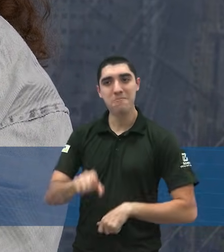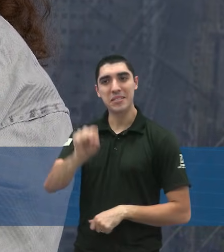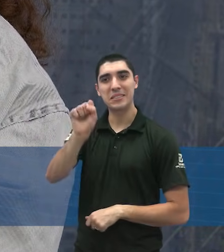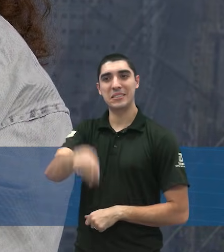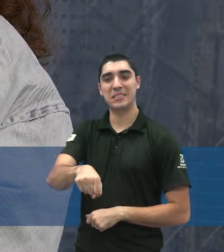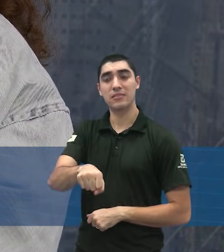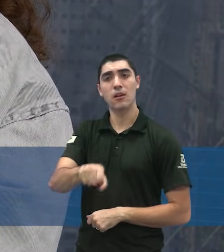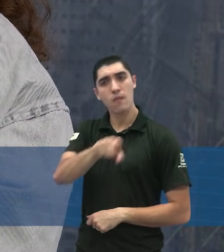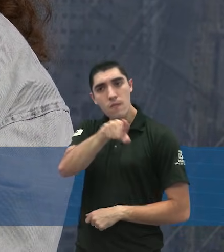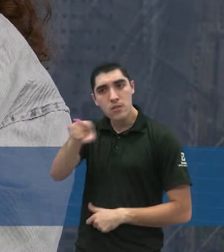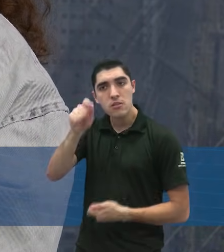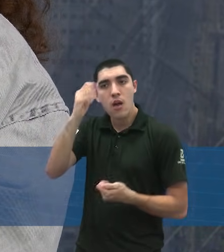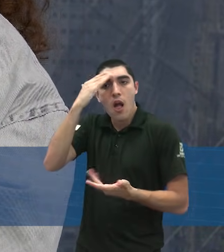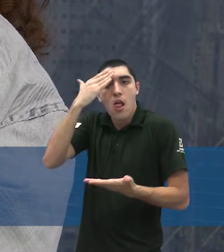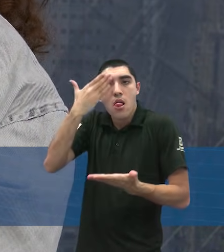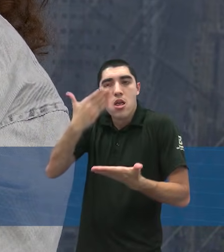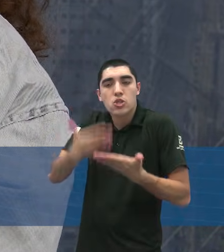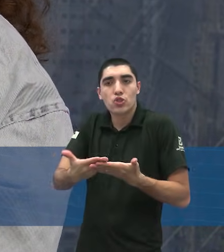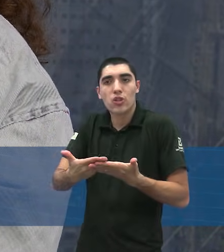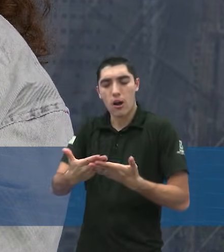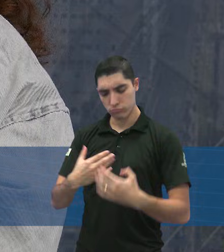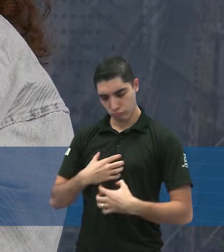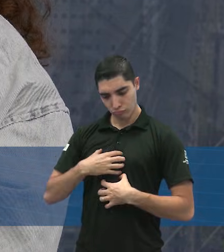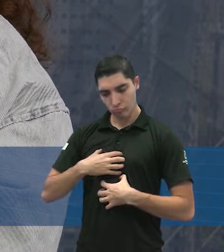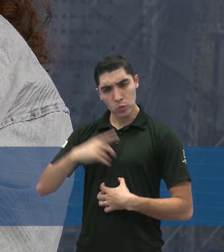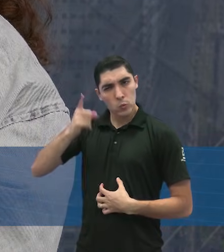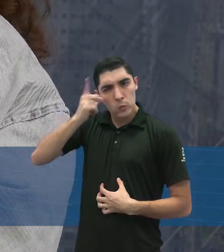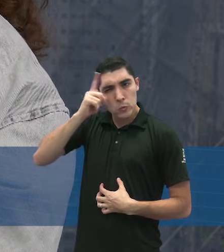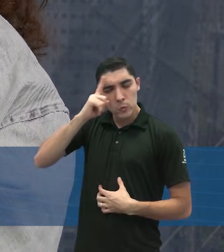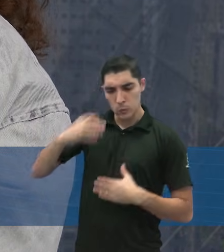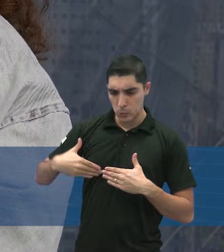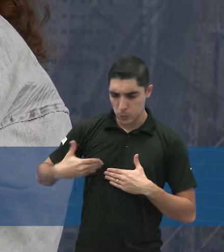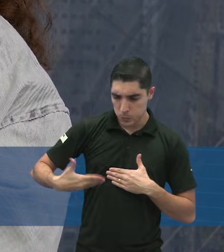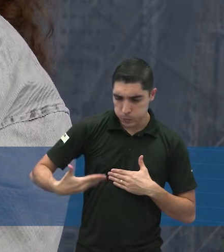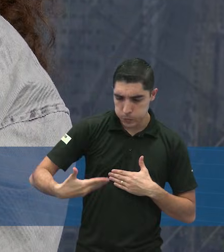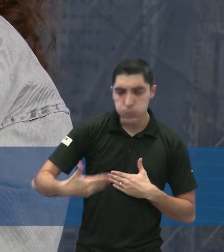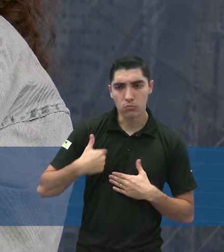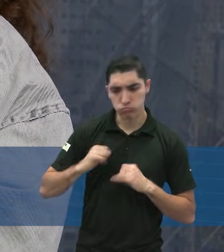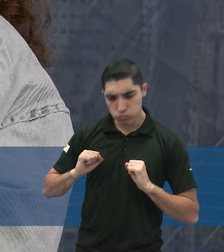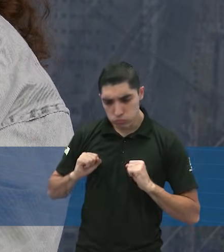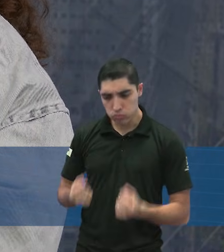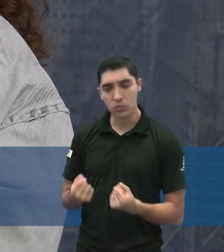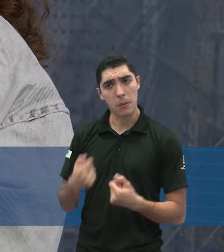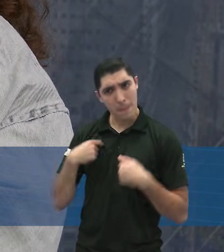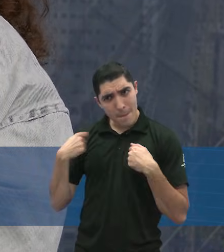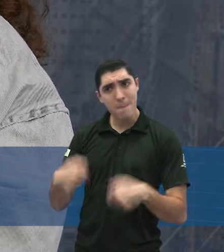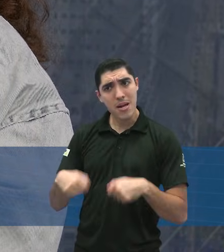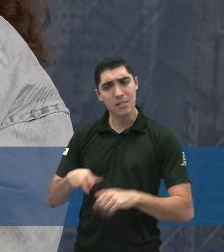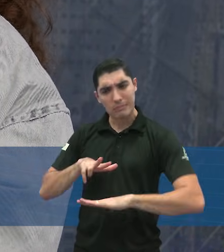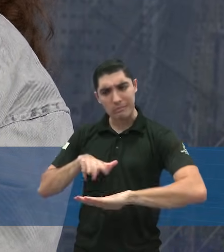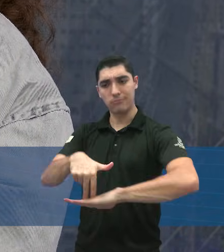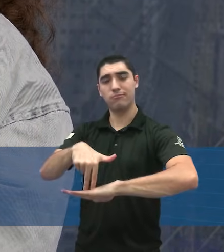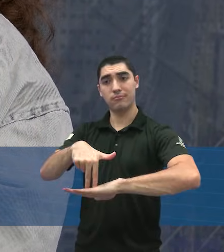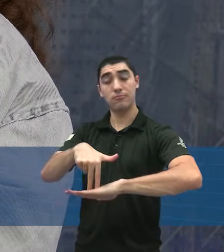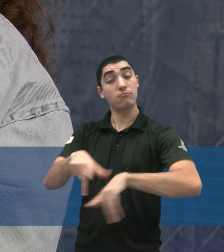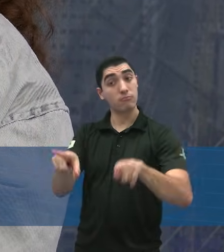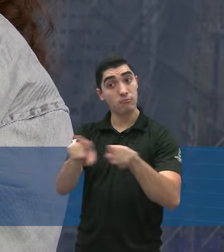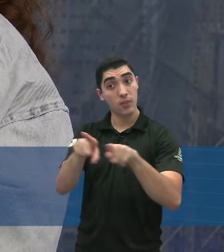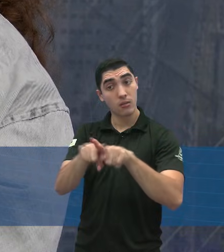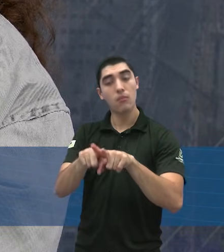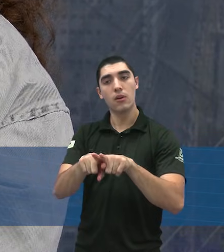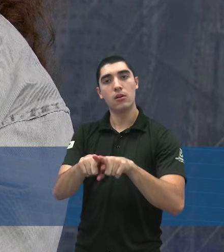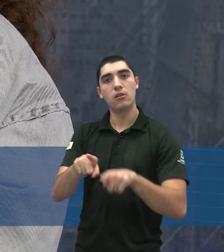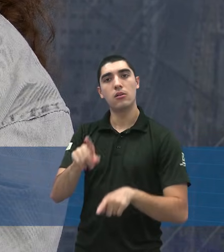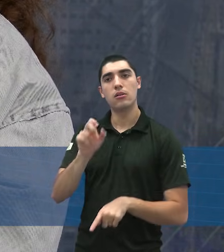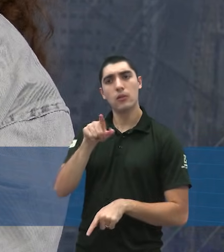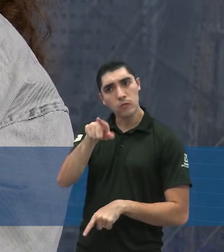Então, acreditar em você é uma batalha diária, mas que ela é necessária ser travada. E, para além